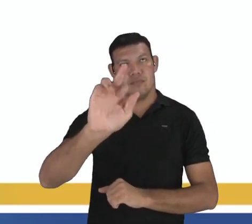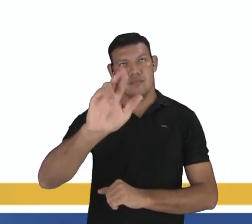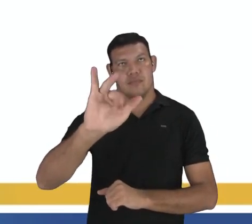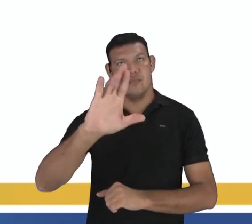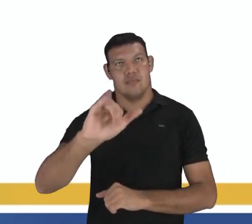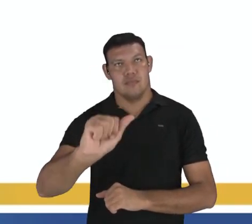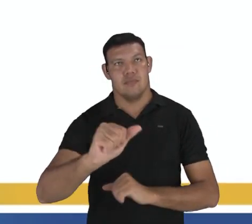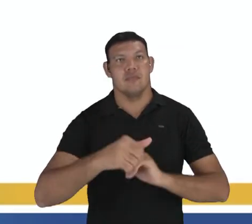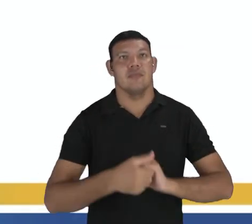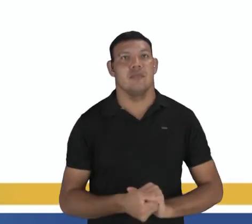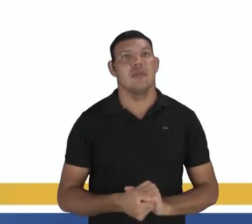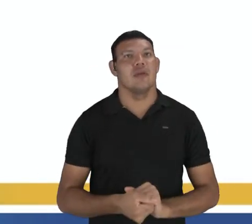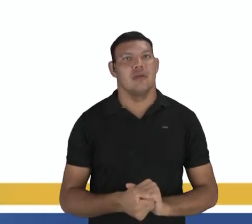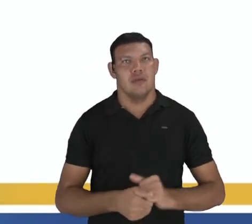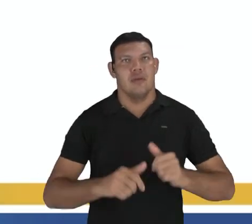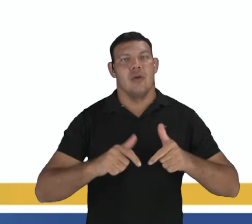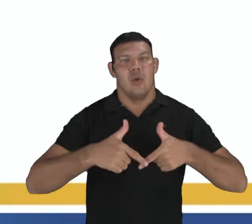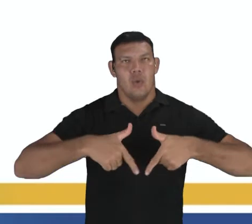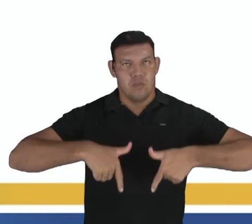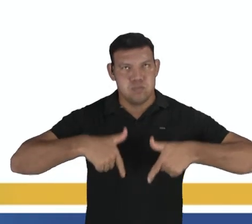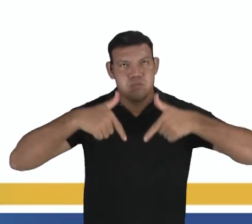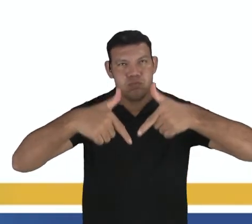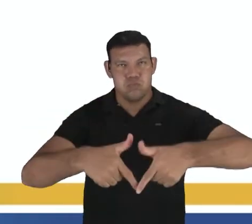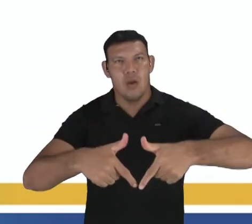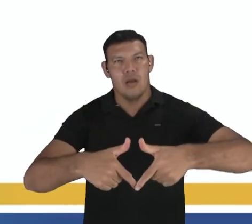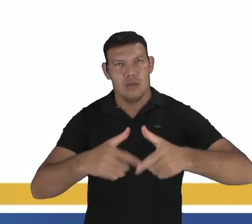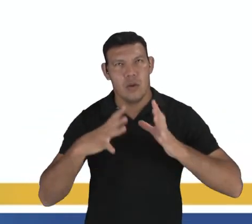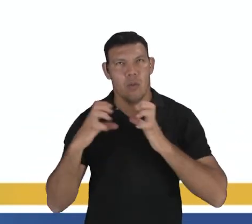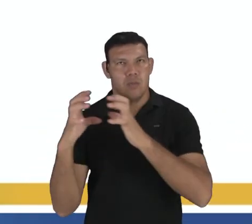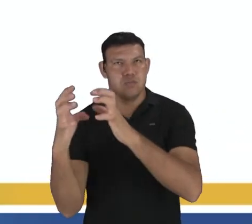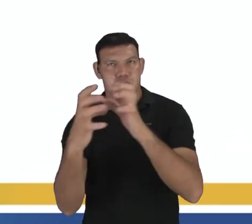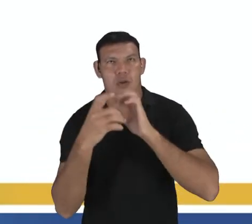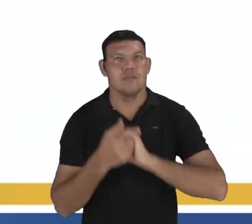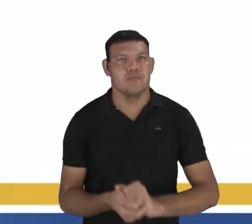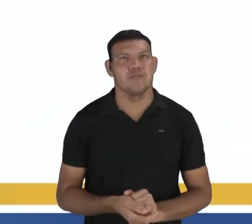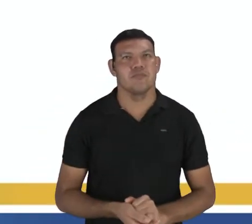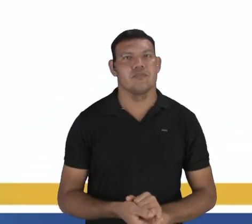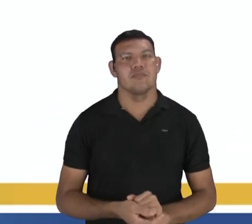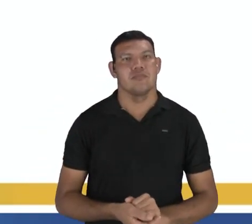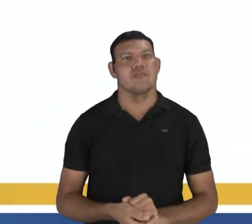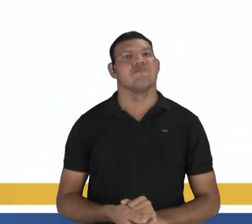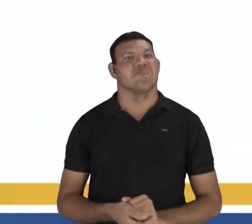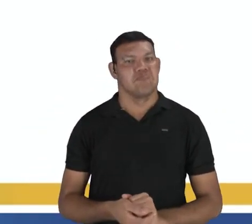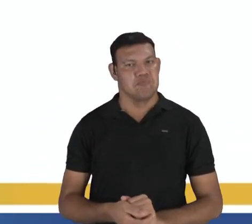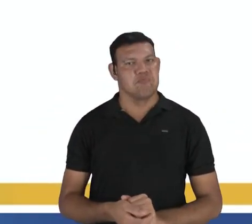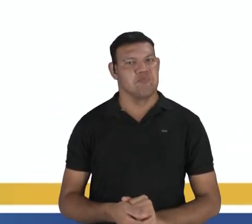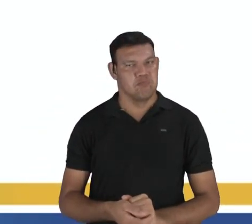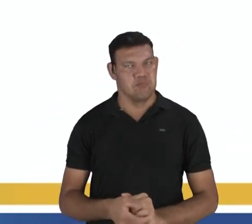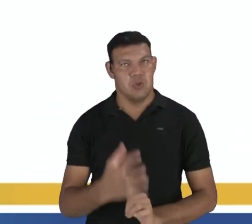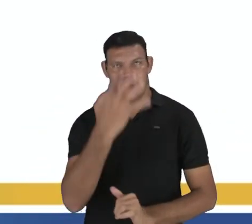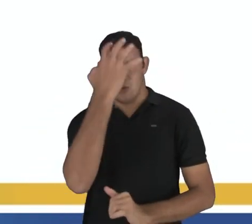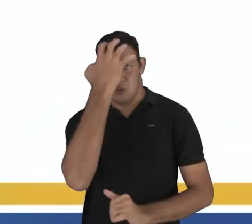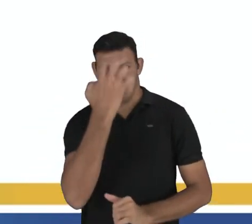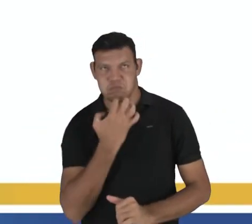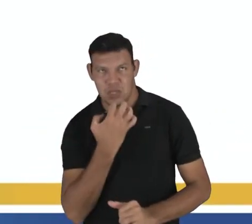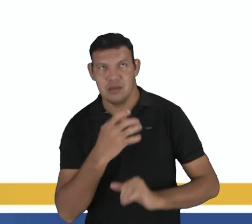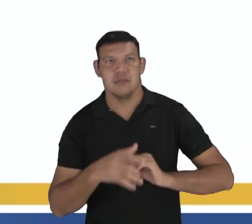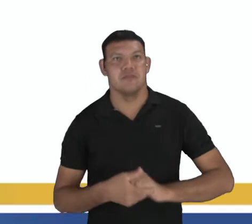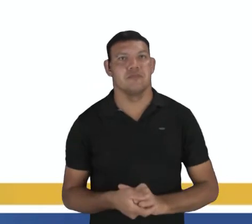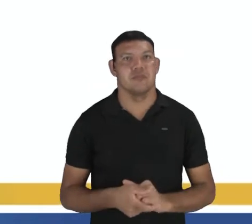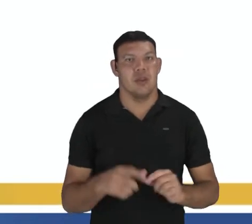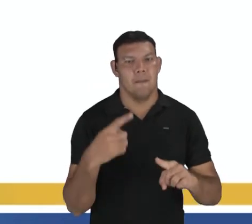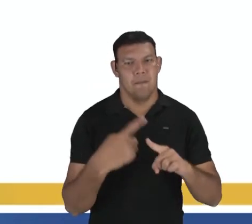feroz aí desses povos, né? Eles eram considerados, então, bem ferozes, né? Eles dominavam